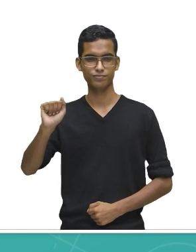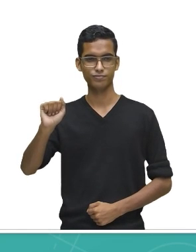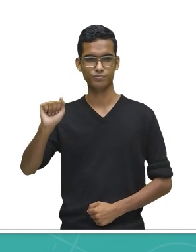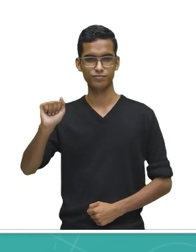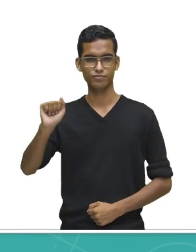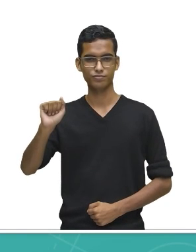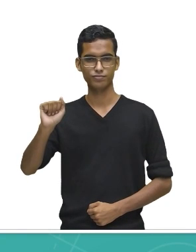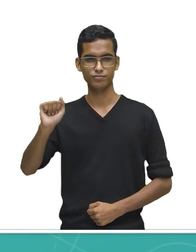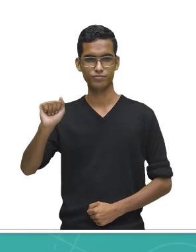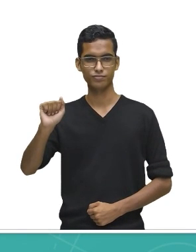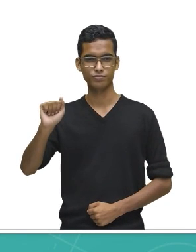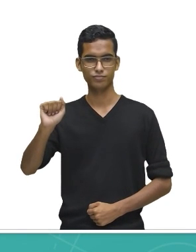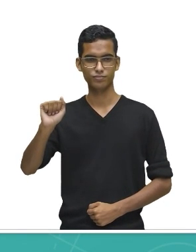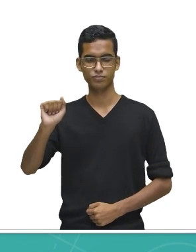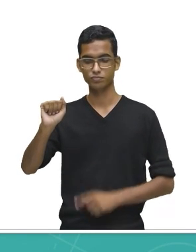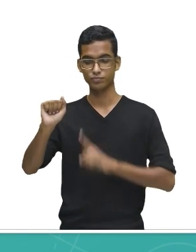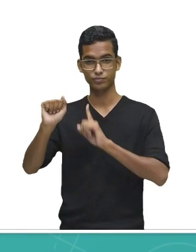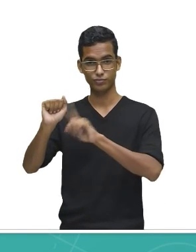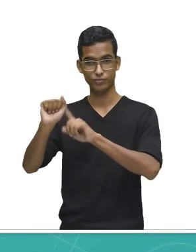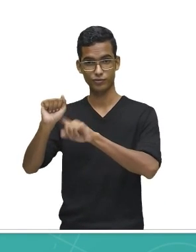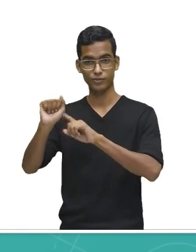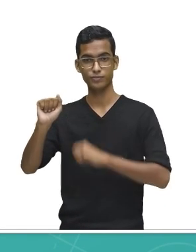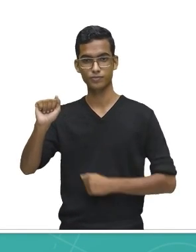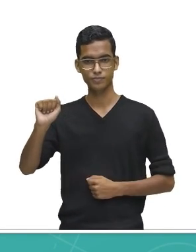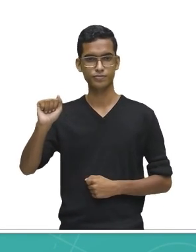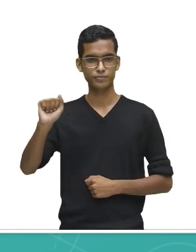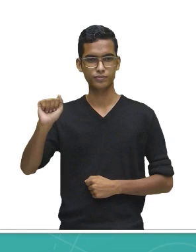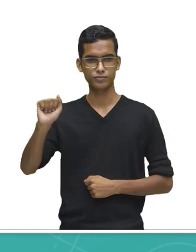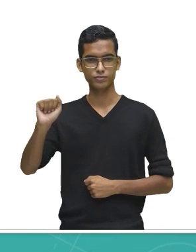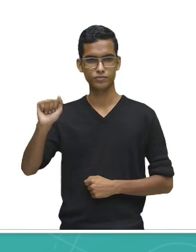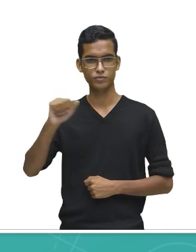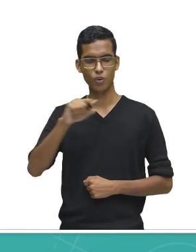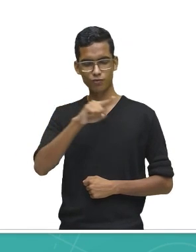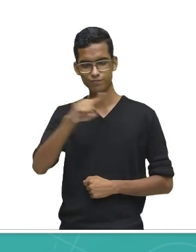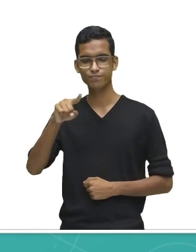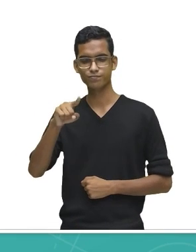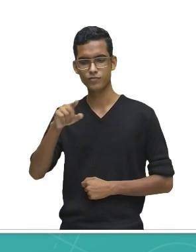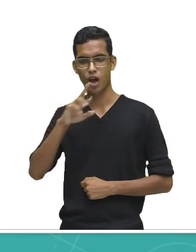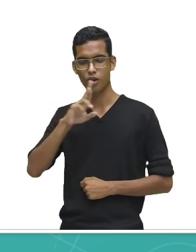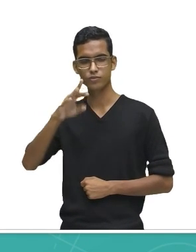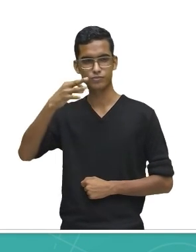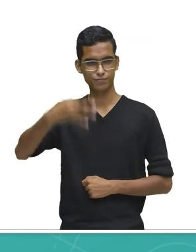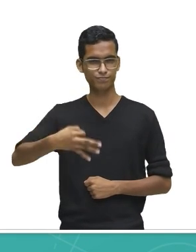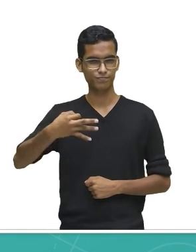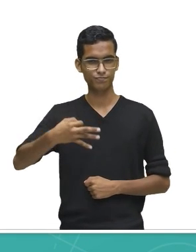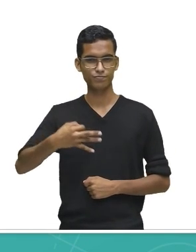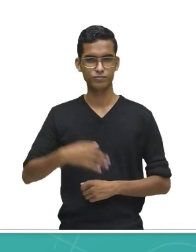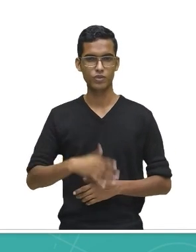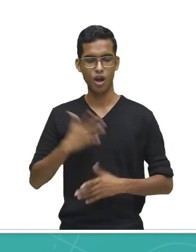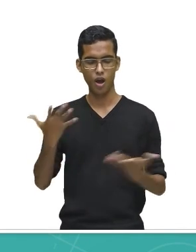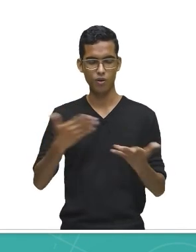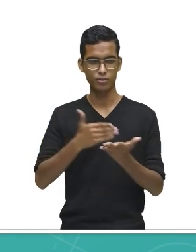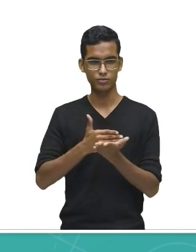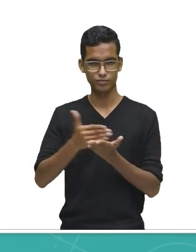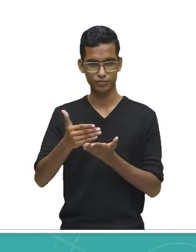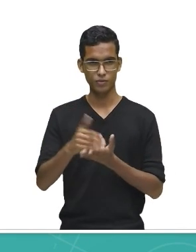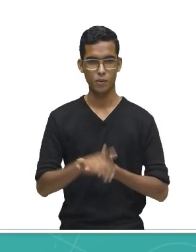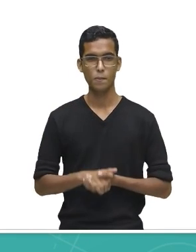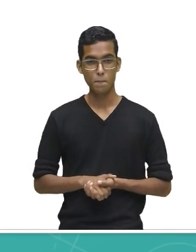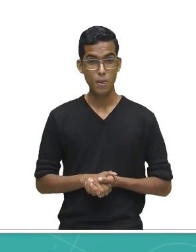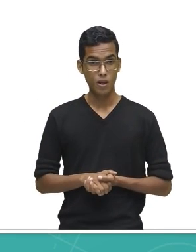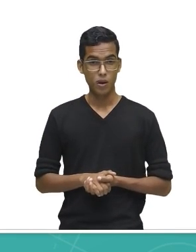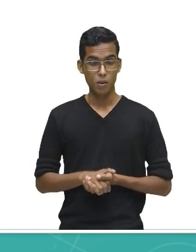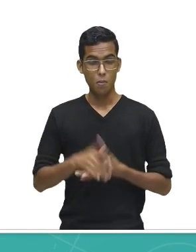Olha só, letra A, marcaram aí, então vocês acertaram, então vamos lá o comentário, preste atenção.